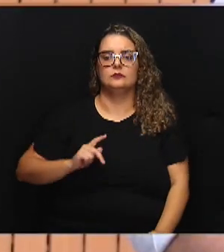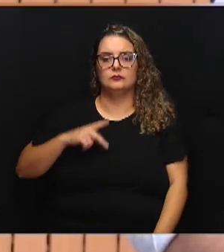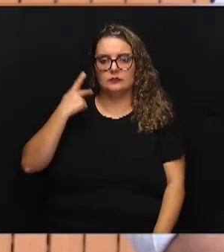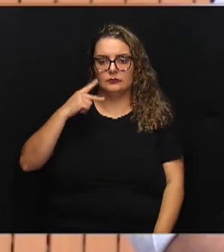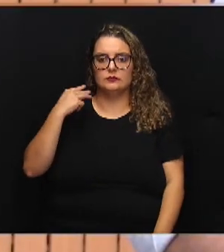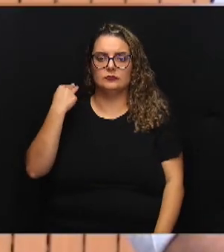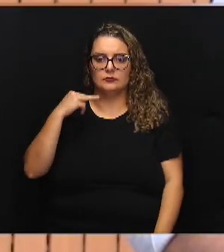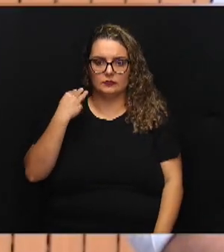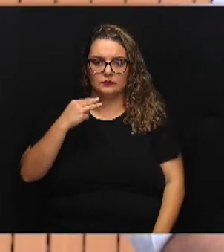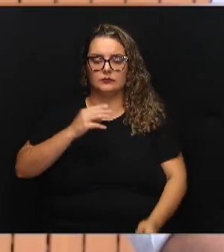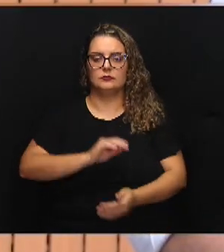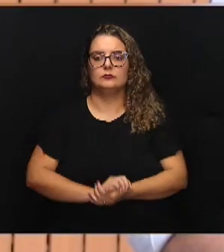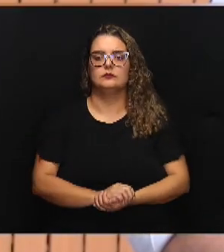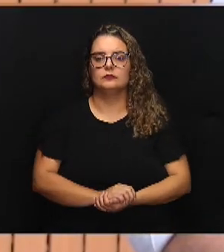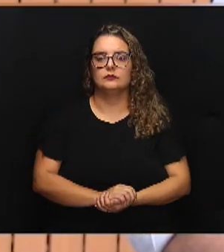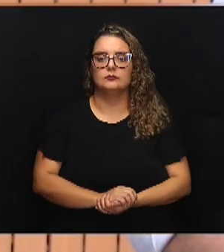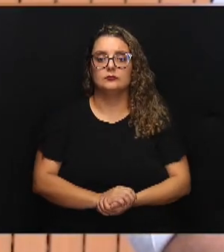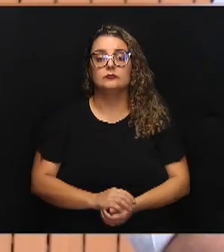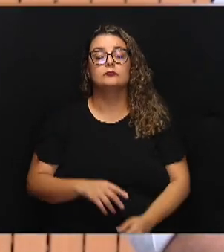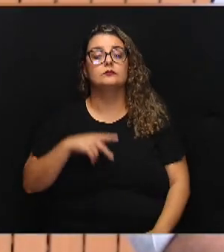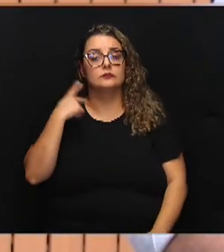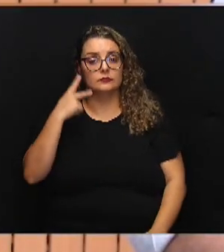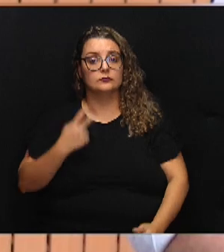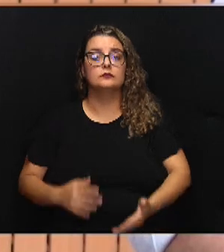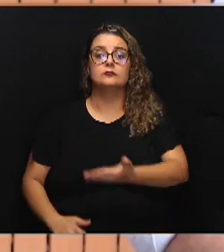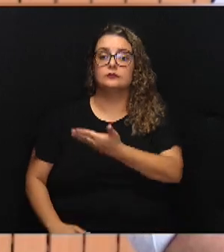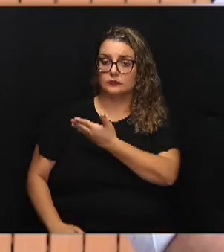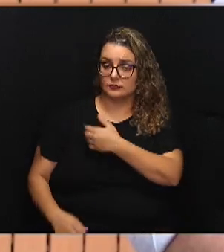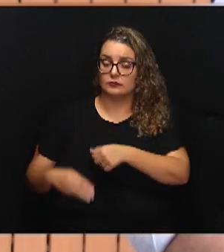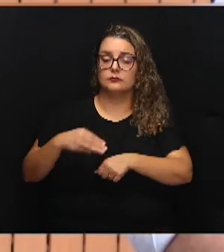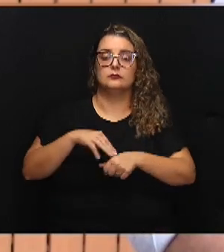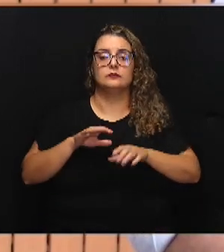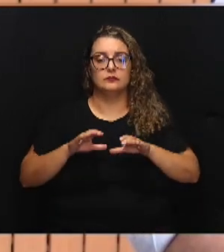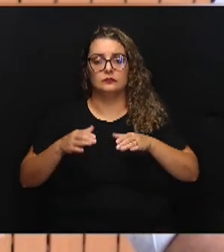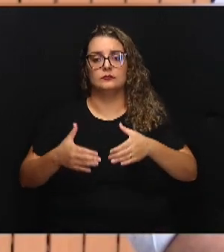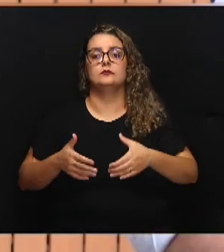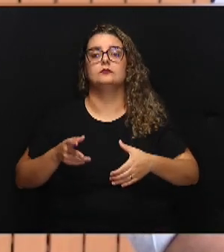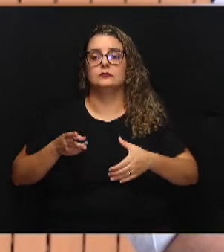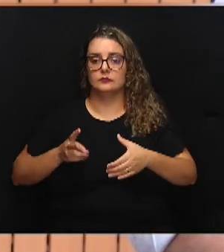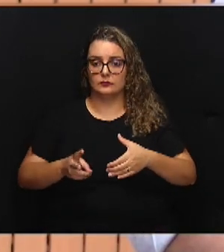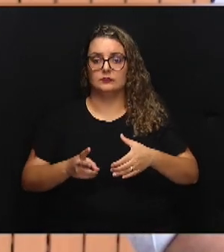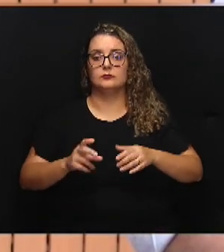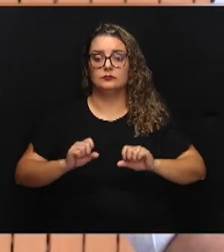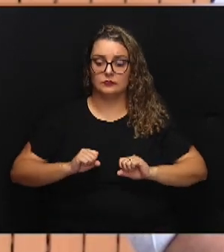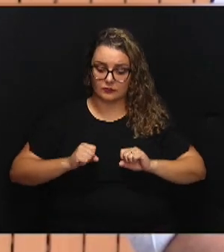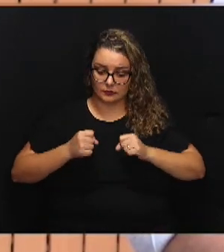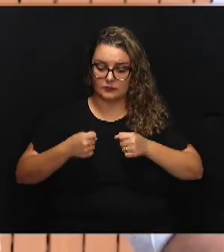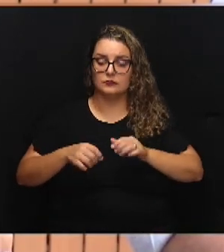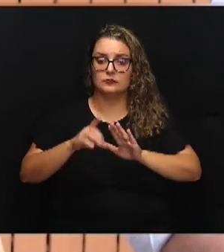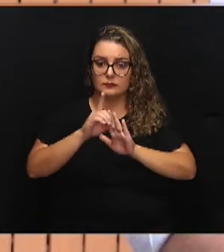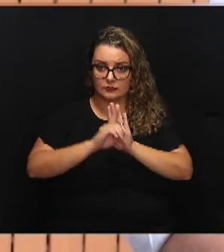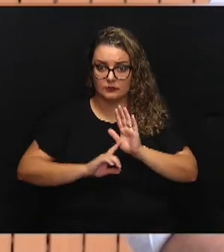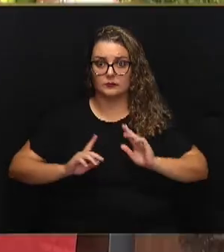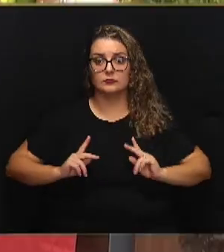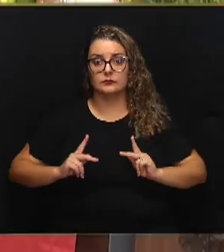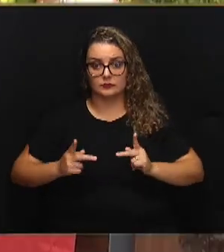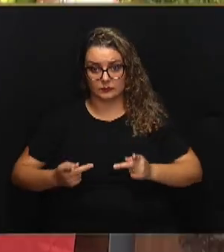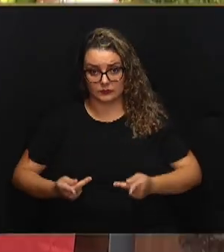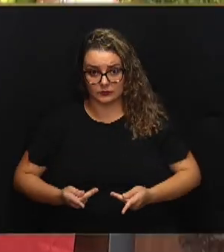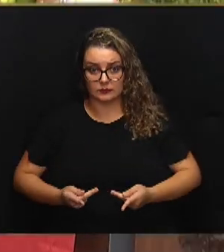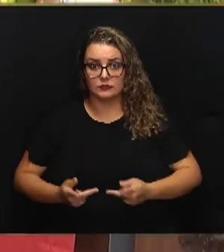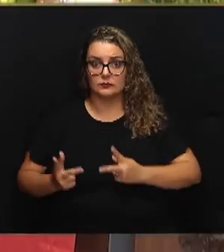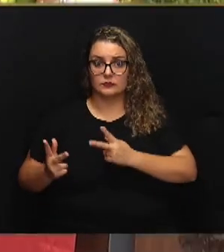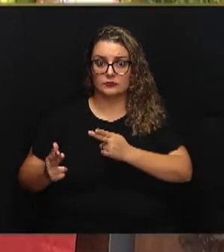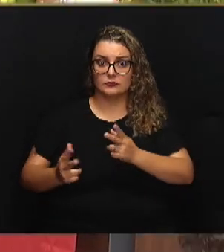vereadora Mariana Conte. A parlamentar, que é membro da Comissão Permanente de Defesa dos Direitos Humanos,